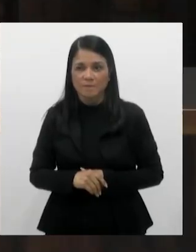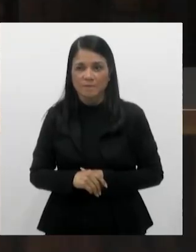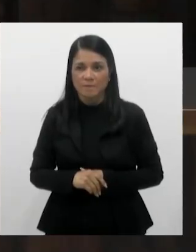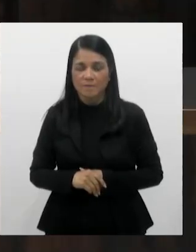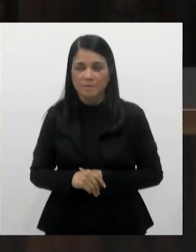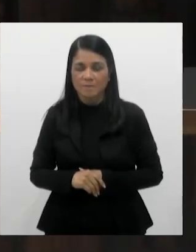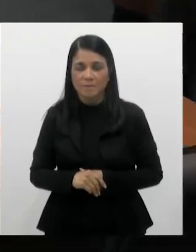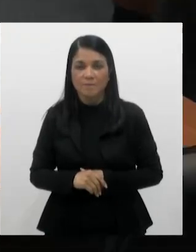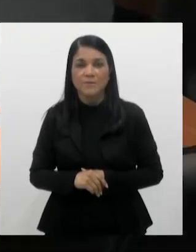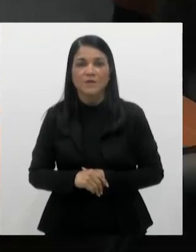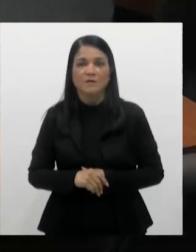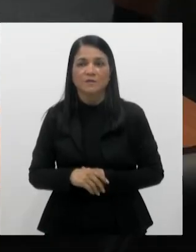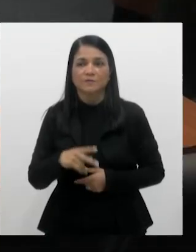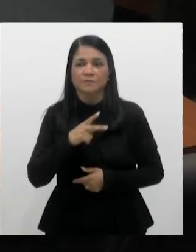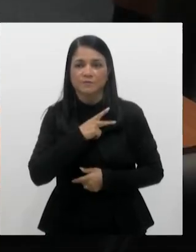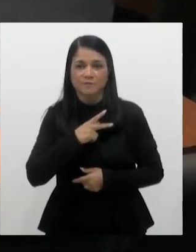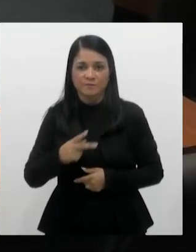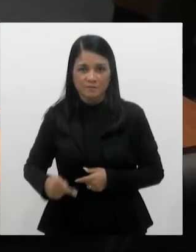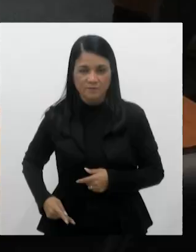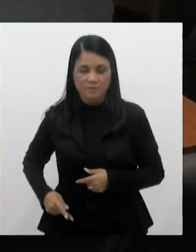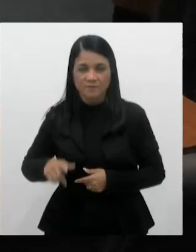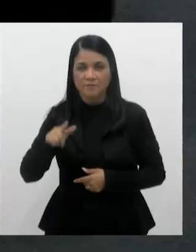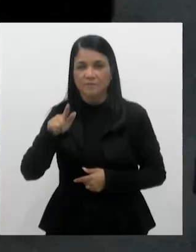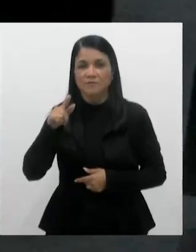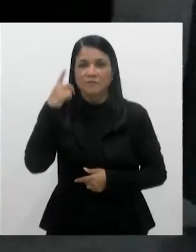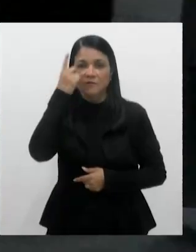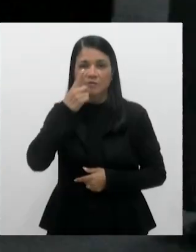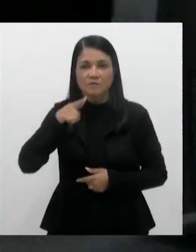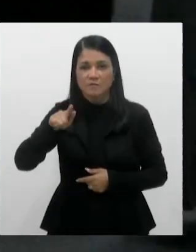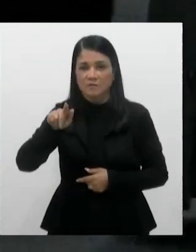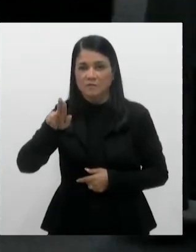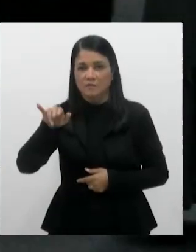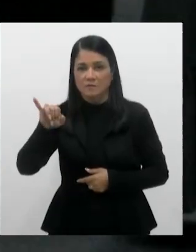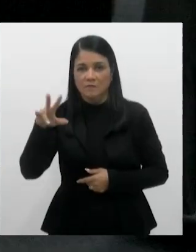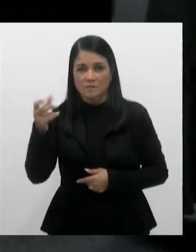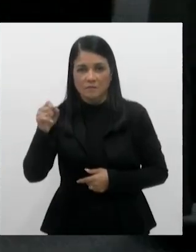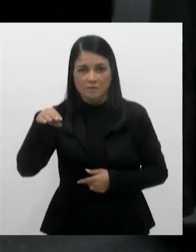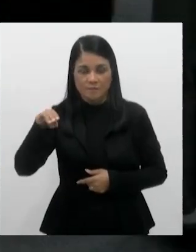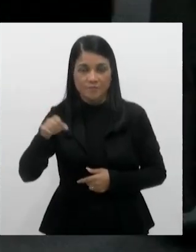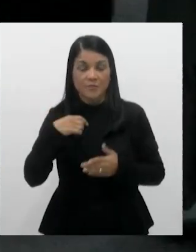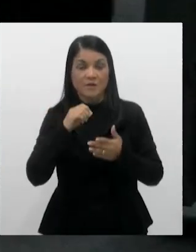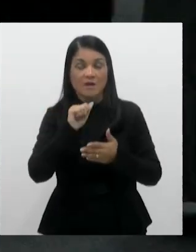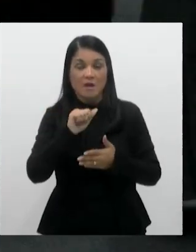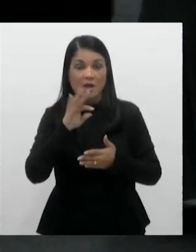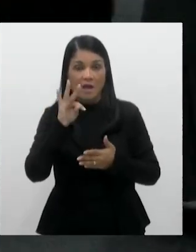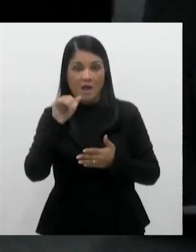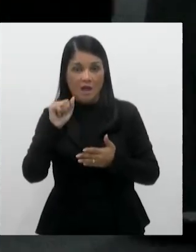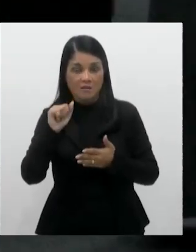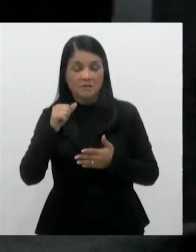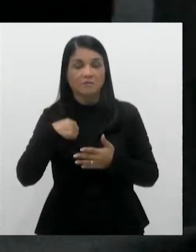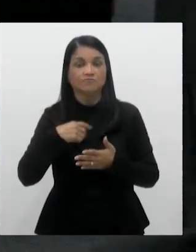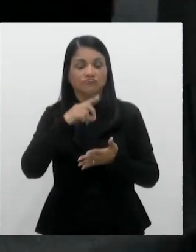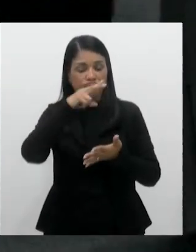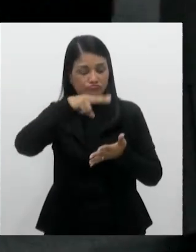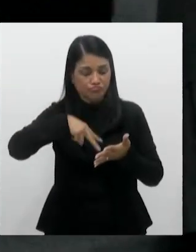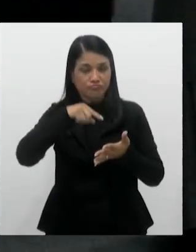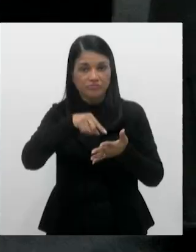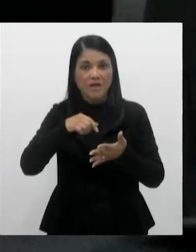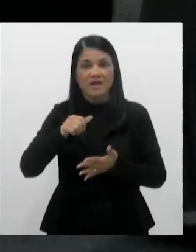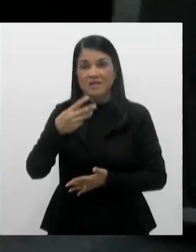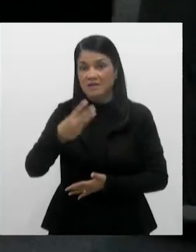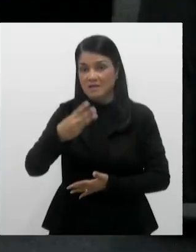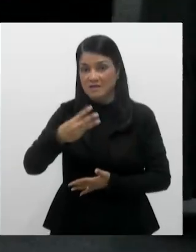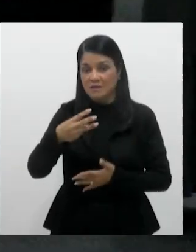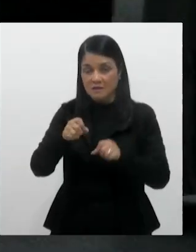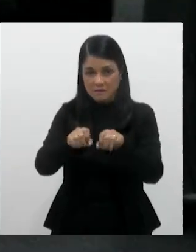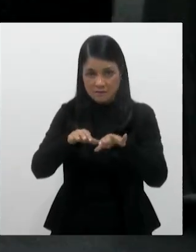Senhor presidente, deputado Guilherme Delarore, a ata reflete com exatidão o ocorrido na terceira sessão ordinária,